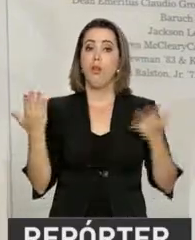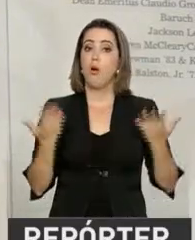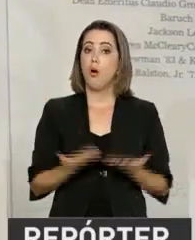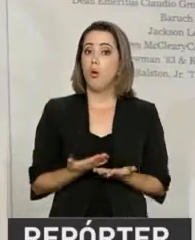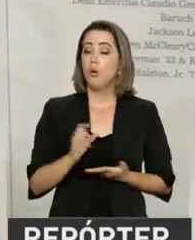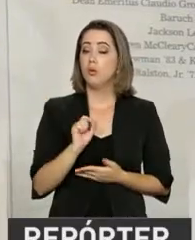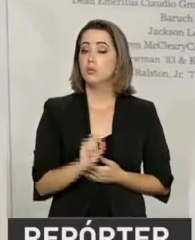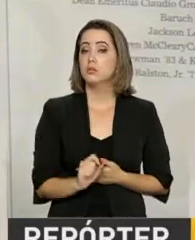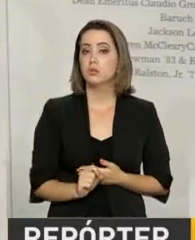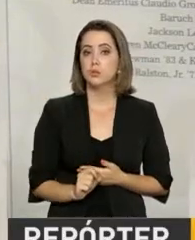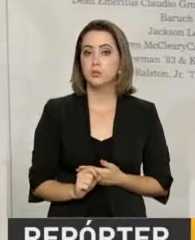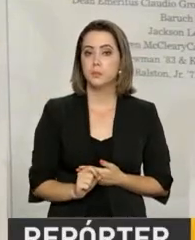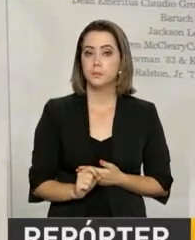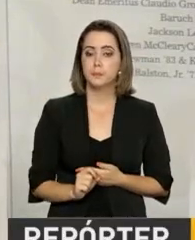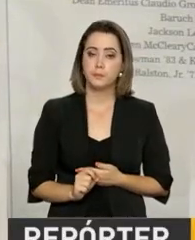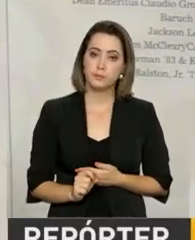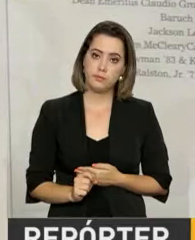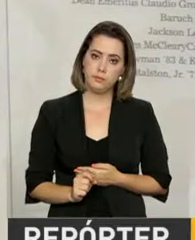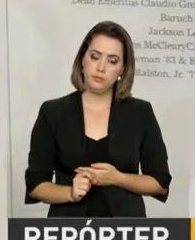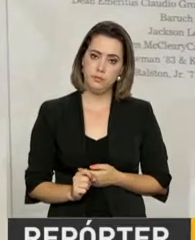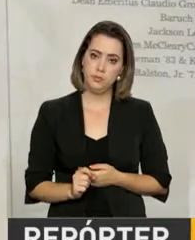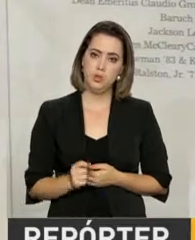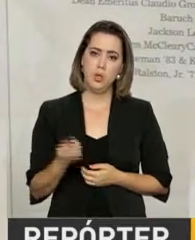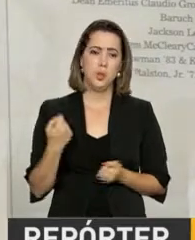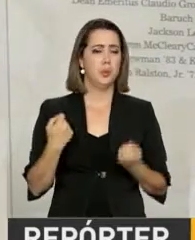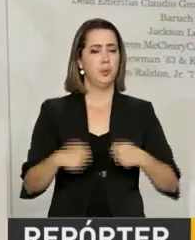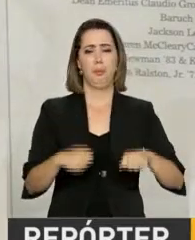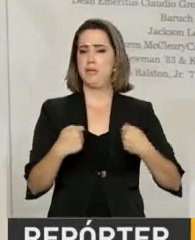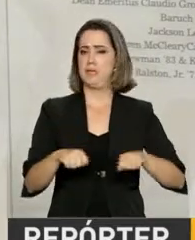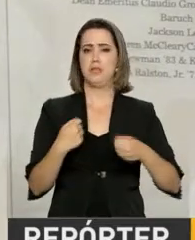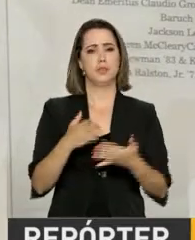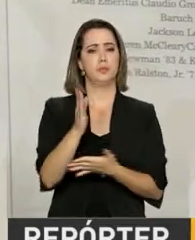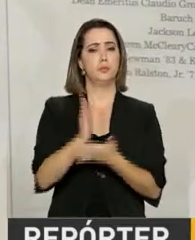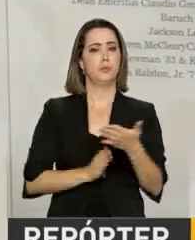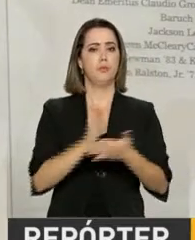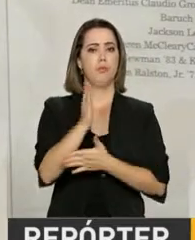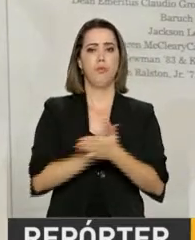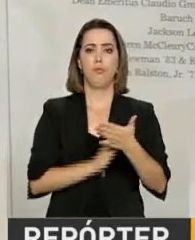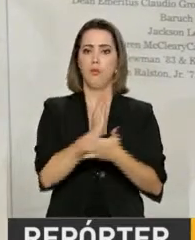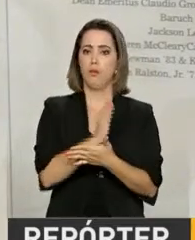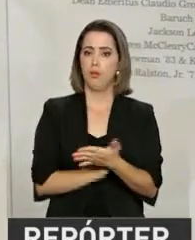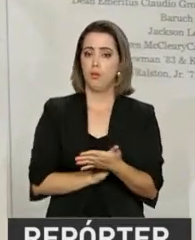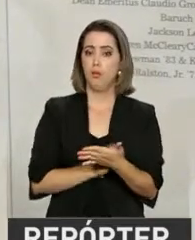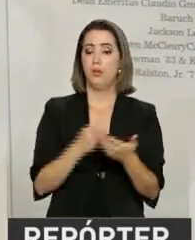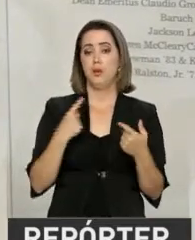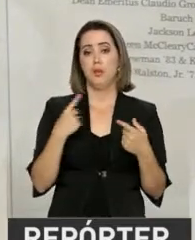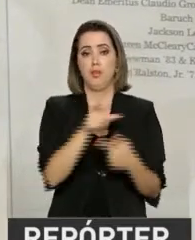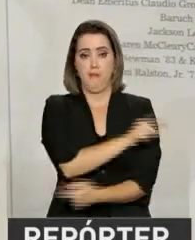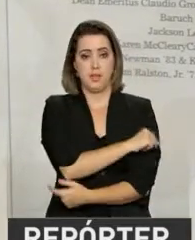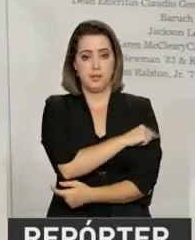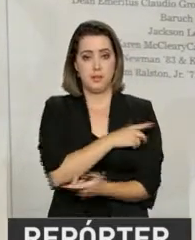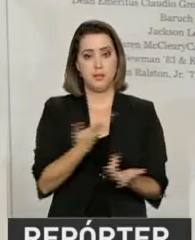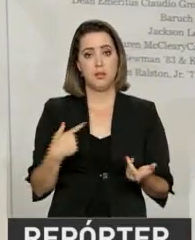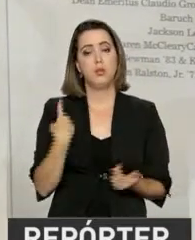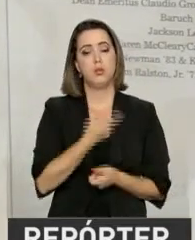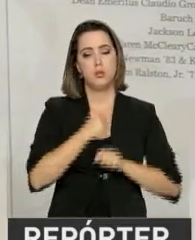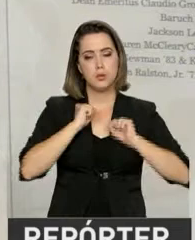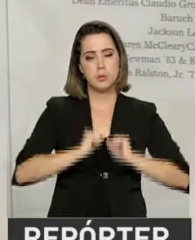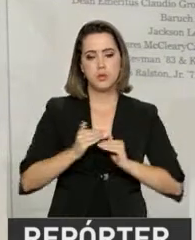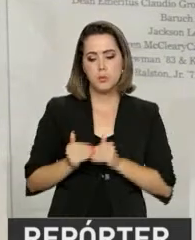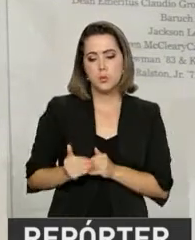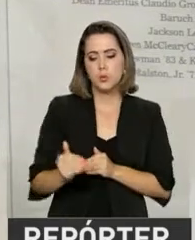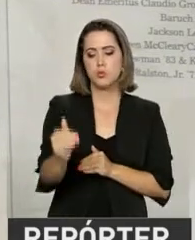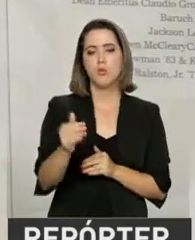condições de hoje, não haverá, por enquanto, a recomendação do fracionamento. Nós temos condições de